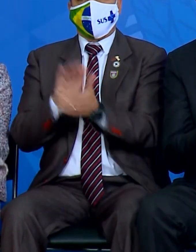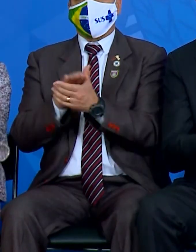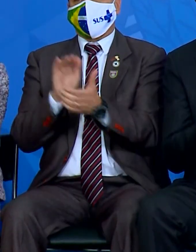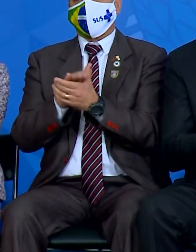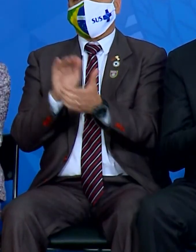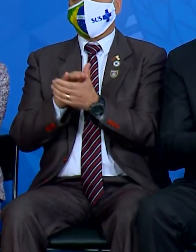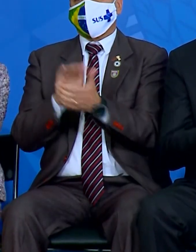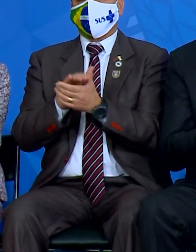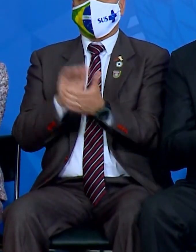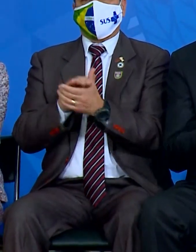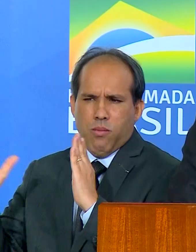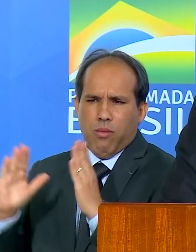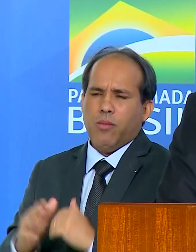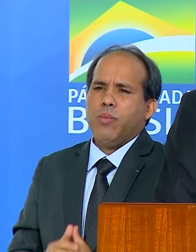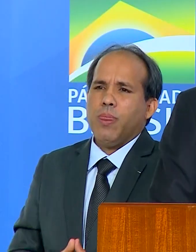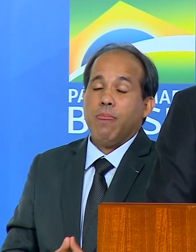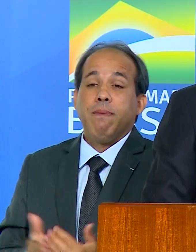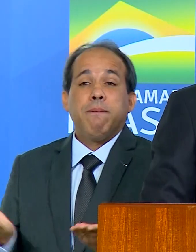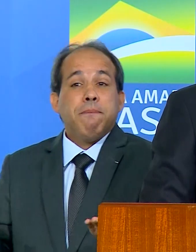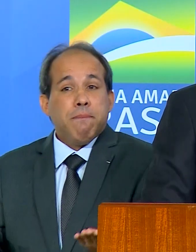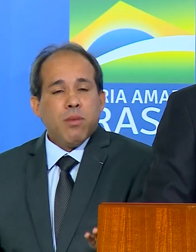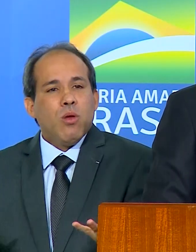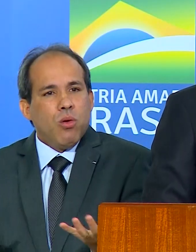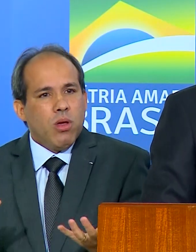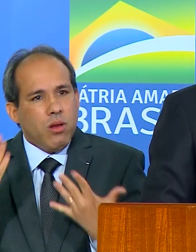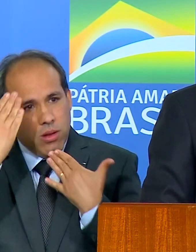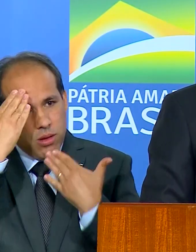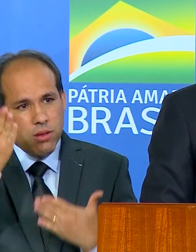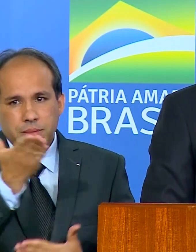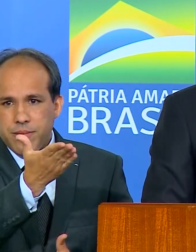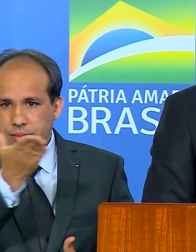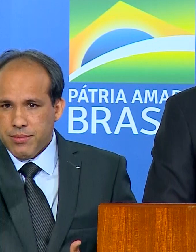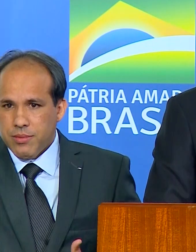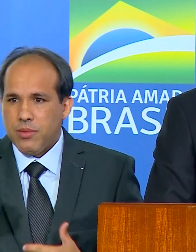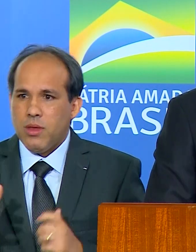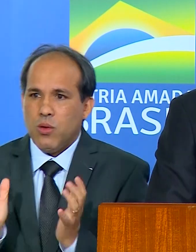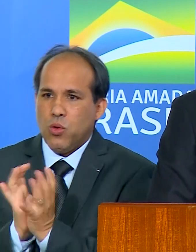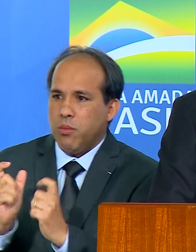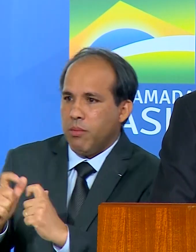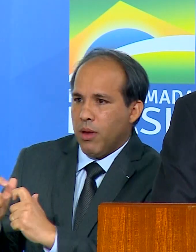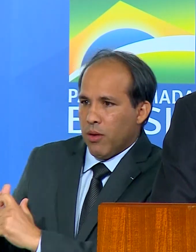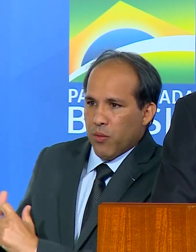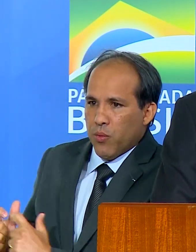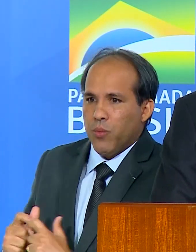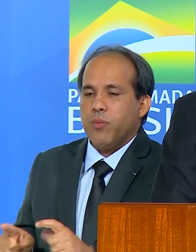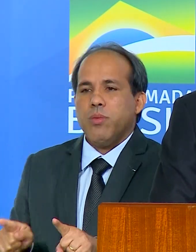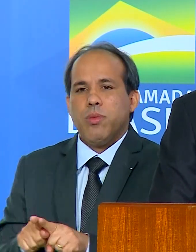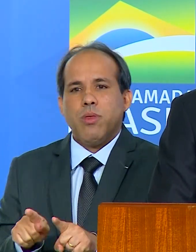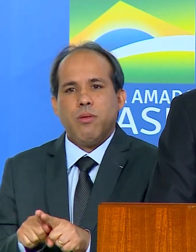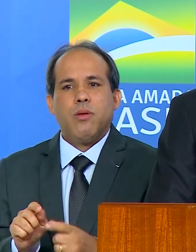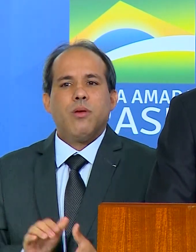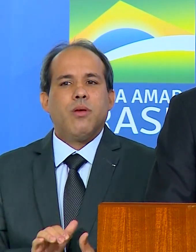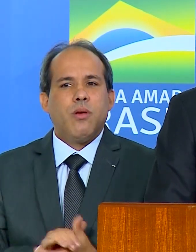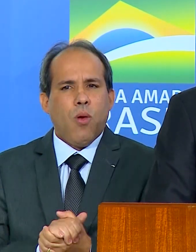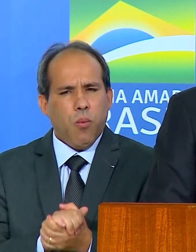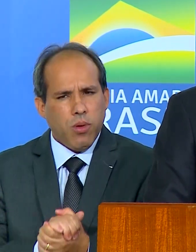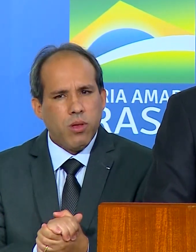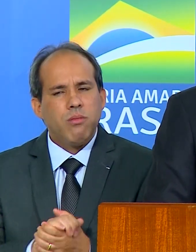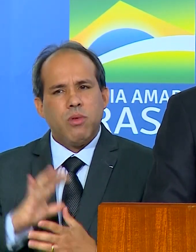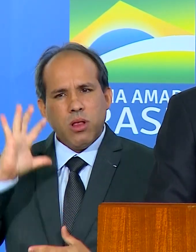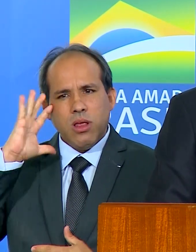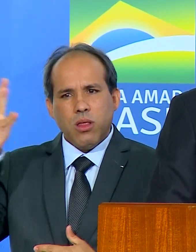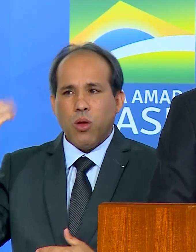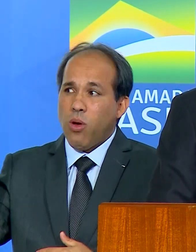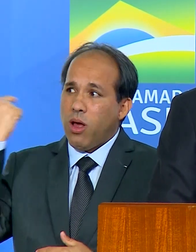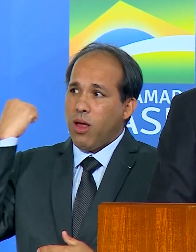mesmo sem a comprovação científica agora que ela agradeceu os senhores é cumprimentá-los e pela